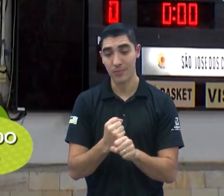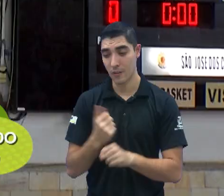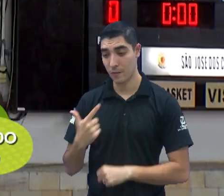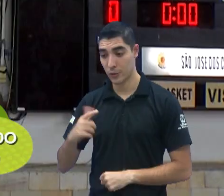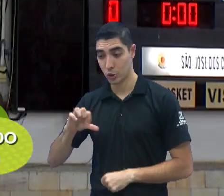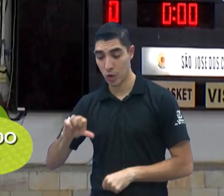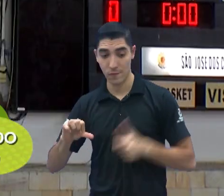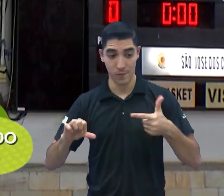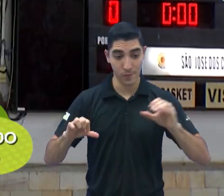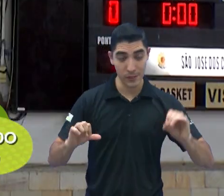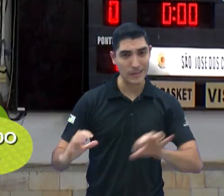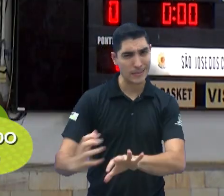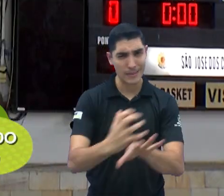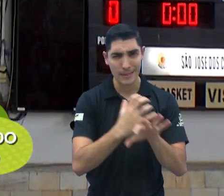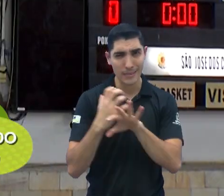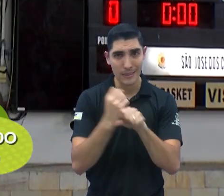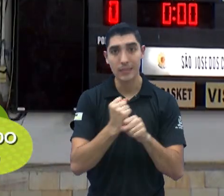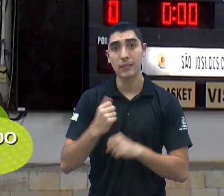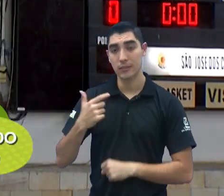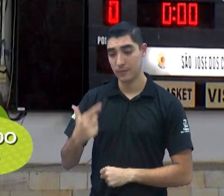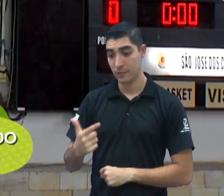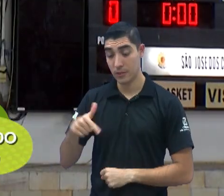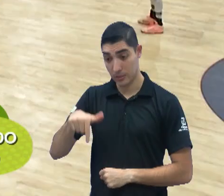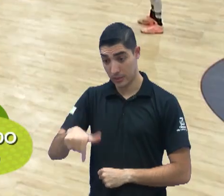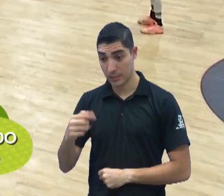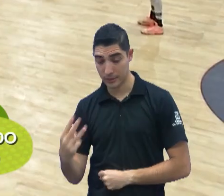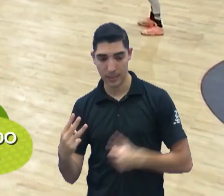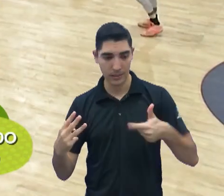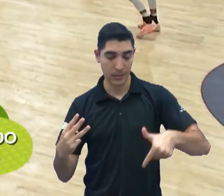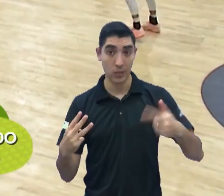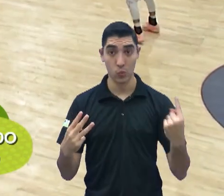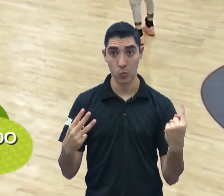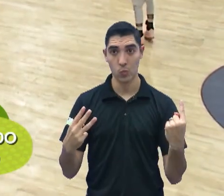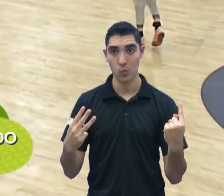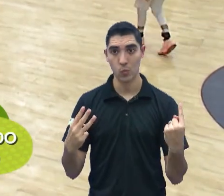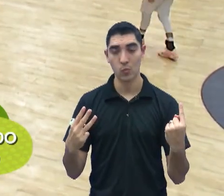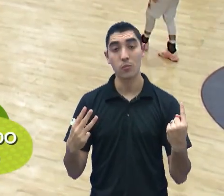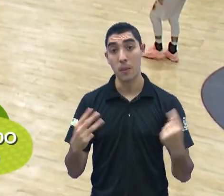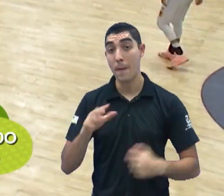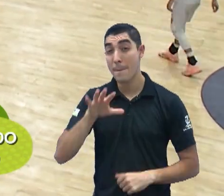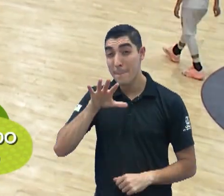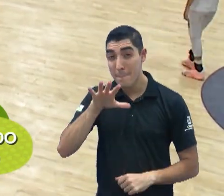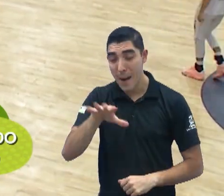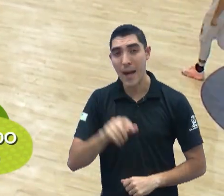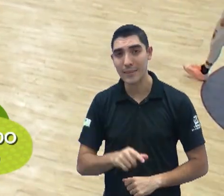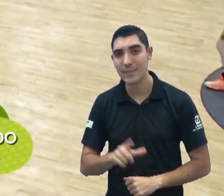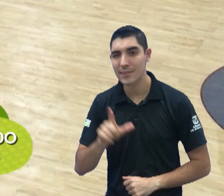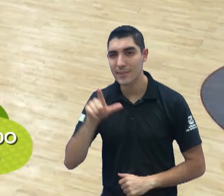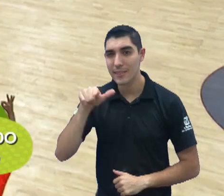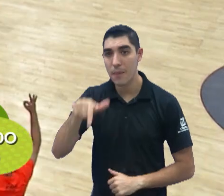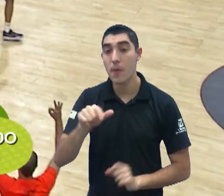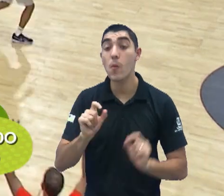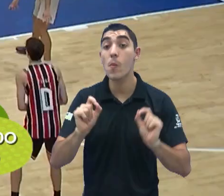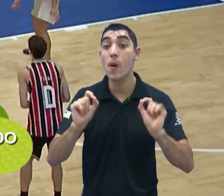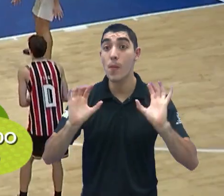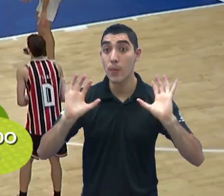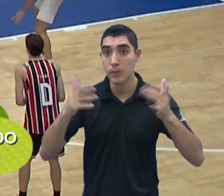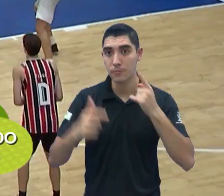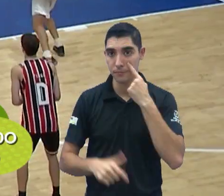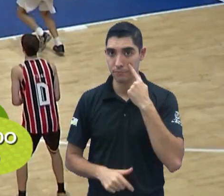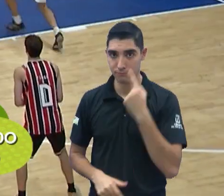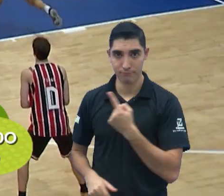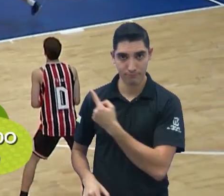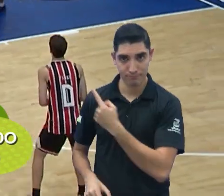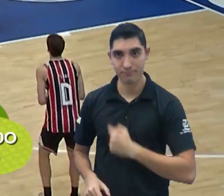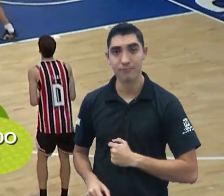José e 73-71 no placar. Só que o último quarto reservava grandes emoções. Depois